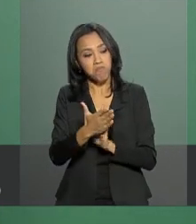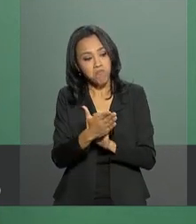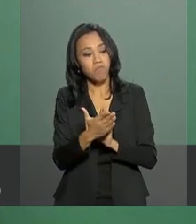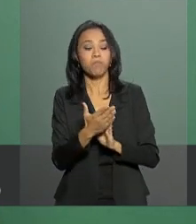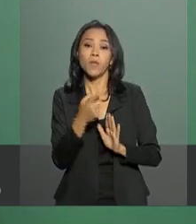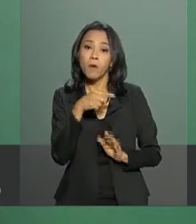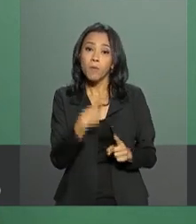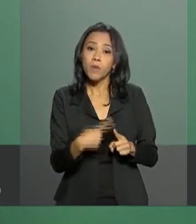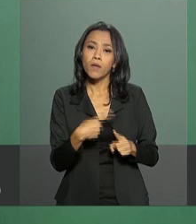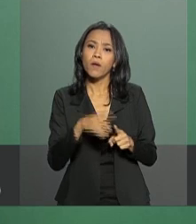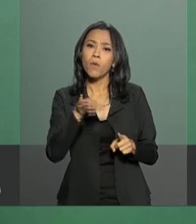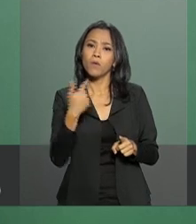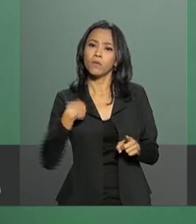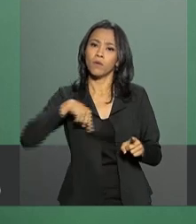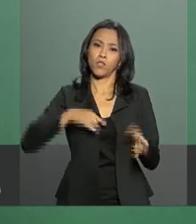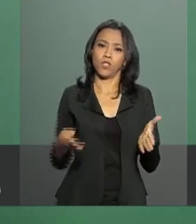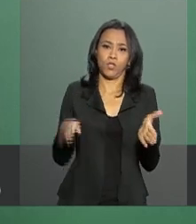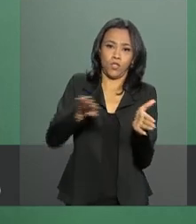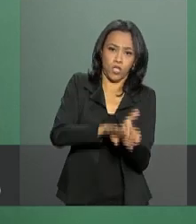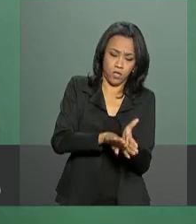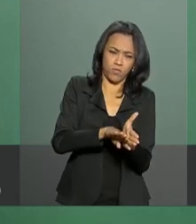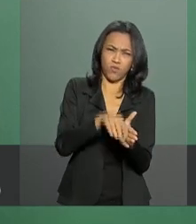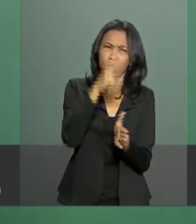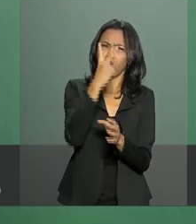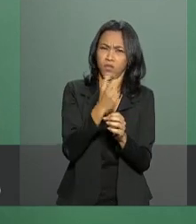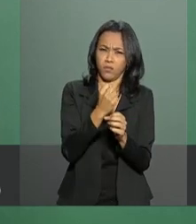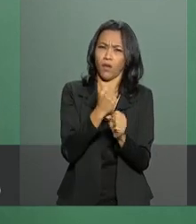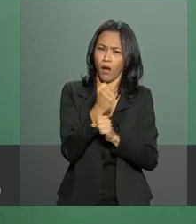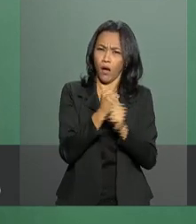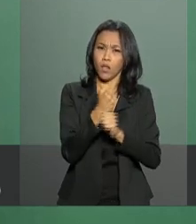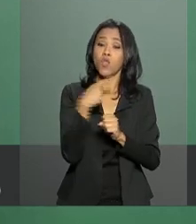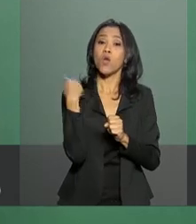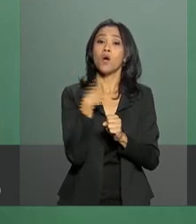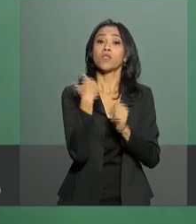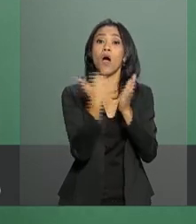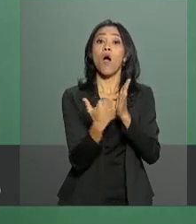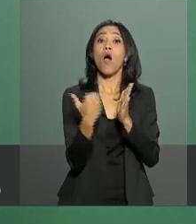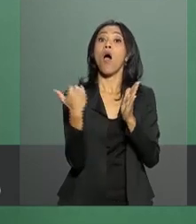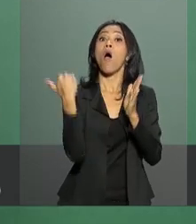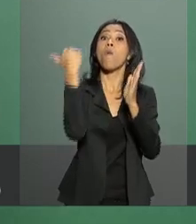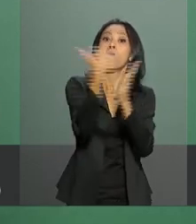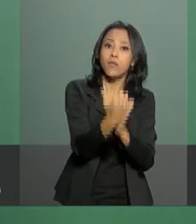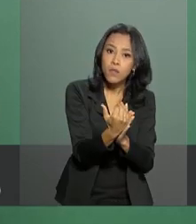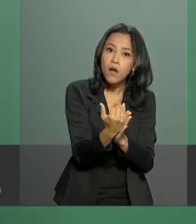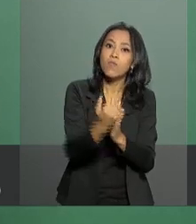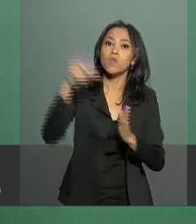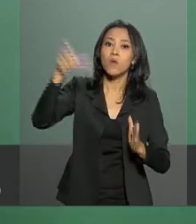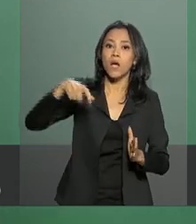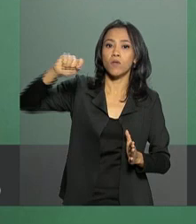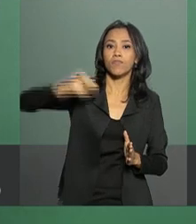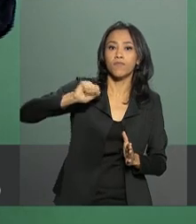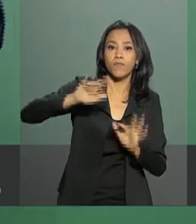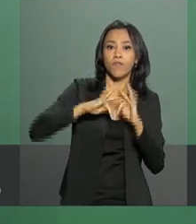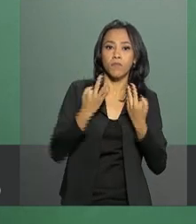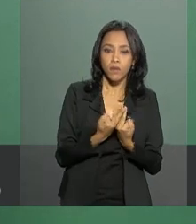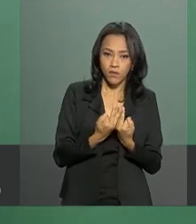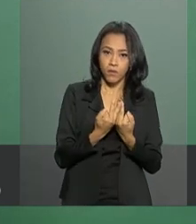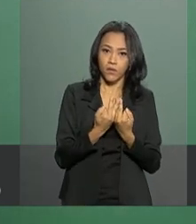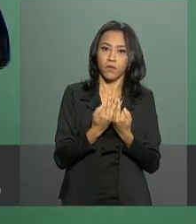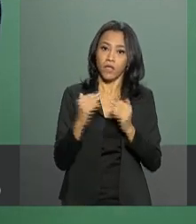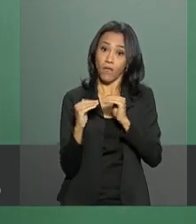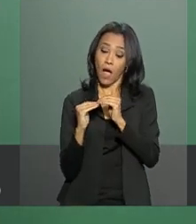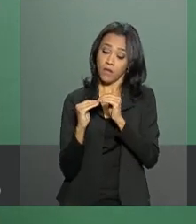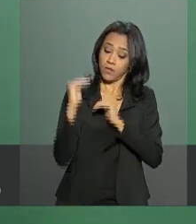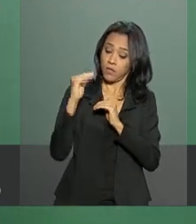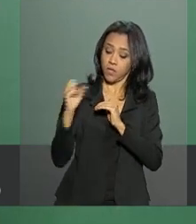tempo quando chegamos ao governo há mais dois anos e meio não estava aumento do bolsa-família nós demos um aumento acima da inflação e sequencialmente vemos